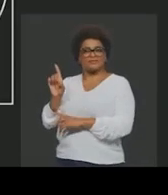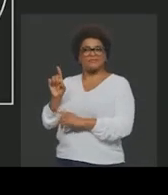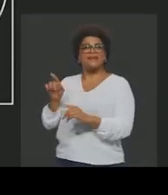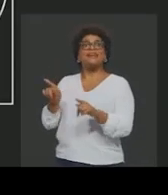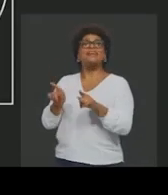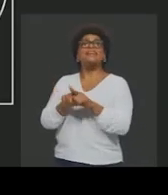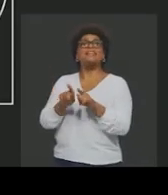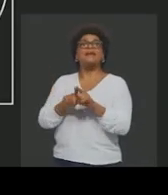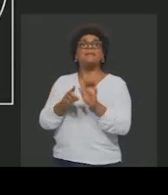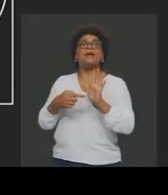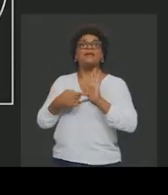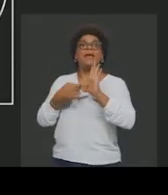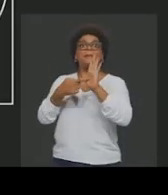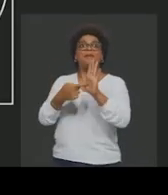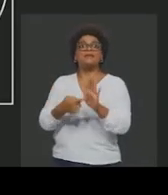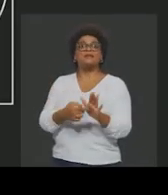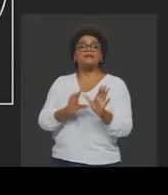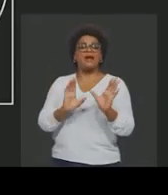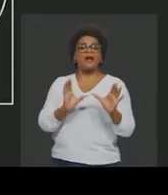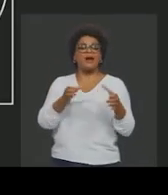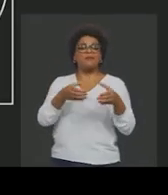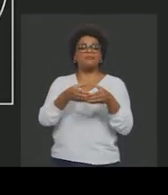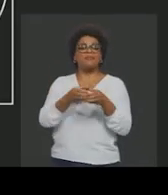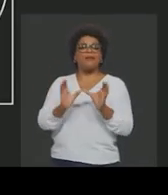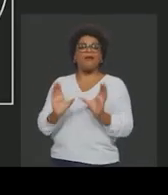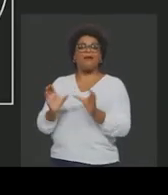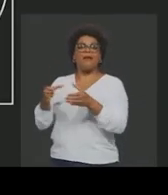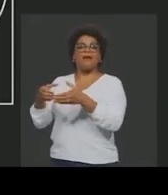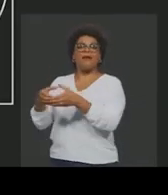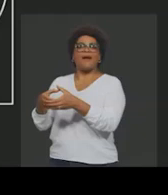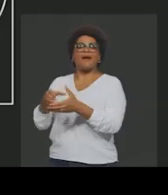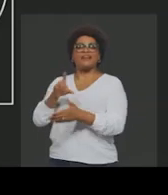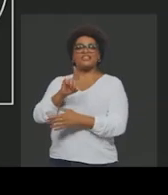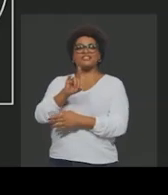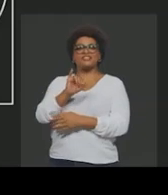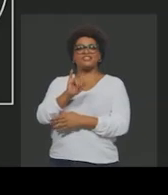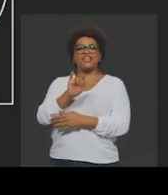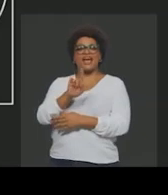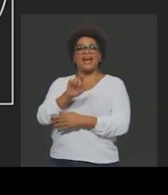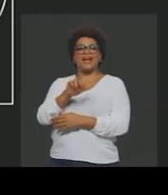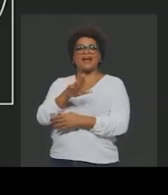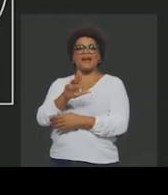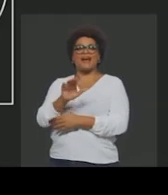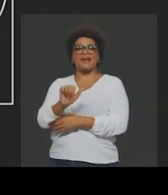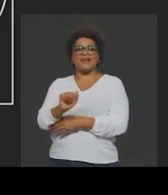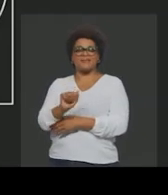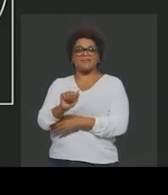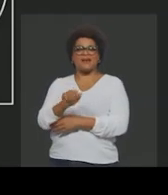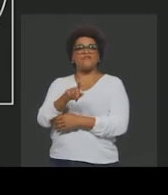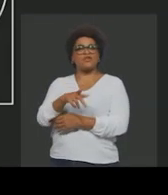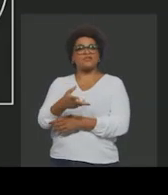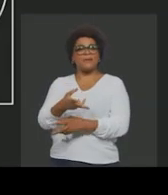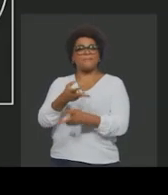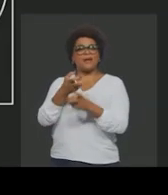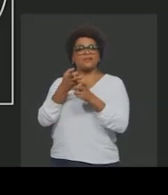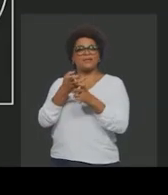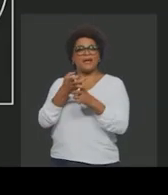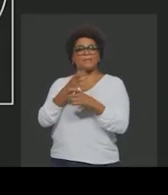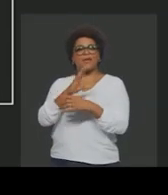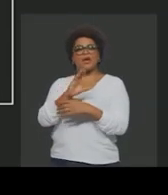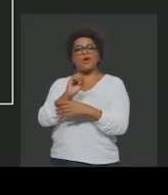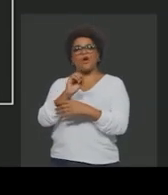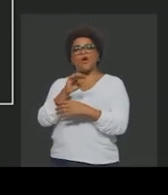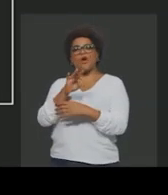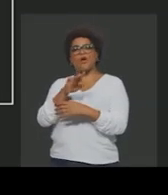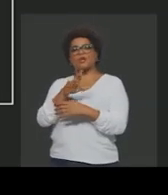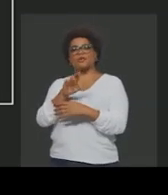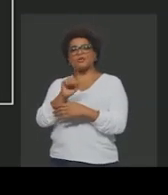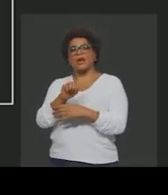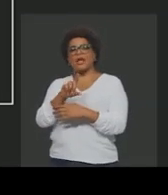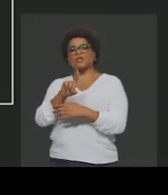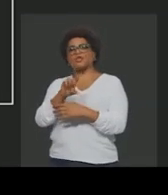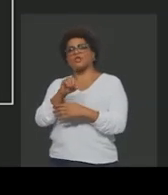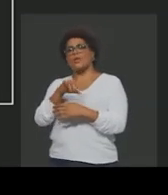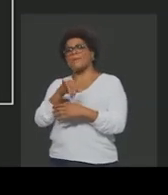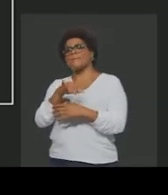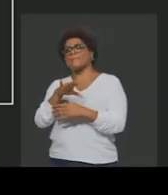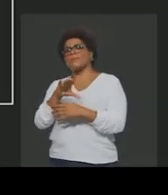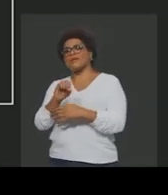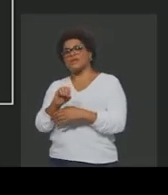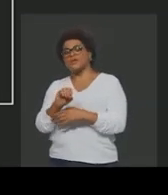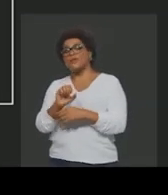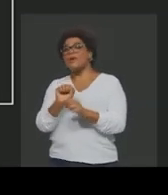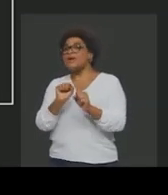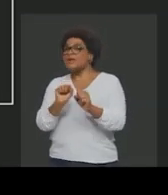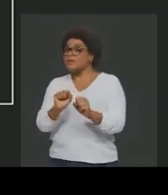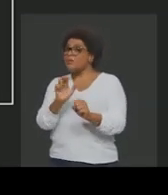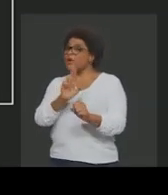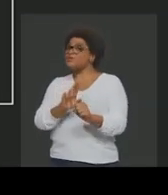você já fazer um diagrama para você enxergar o contradomínio e mais interessante ainda é você fazer um